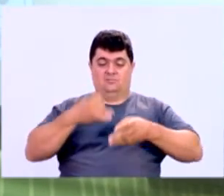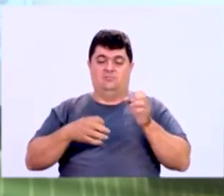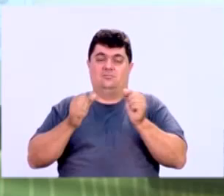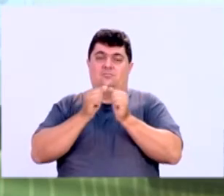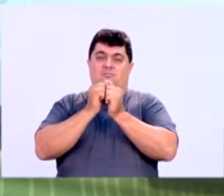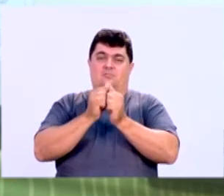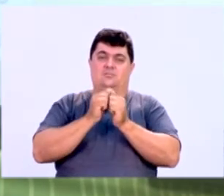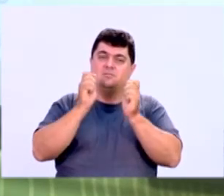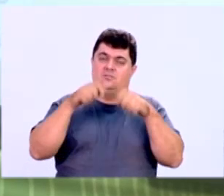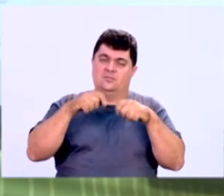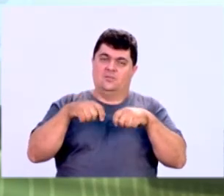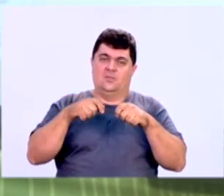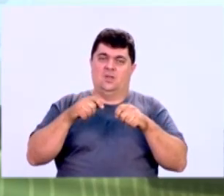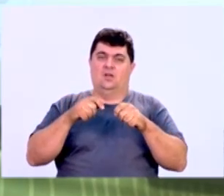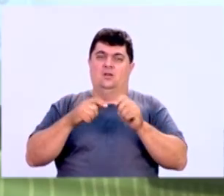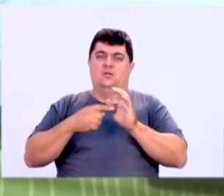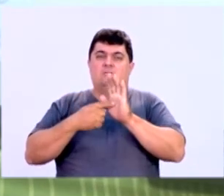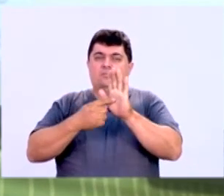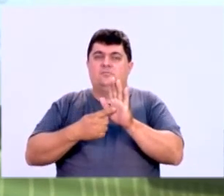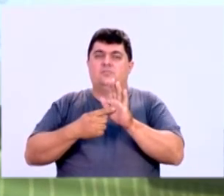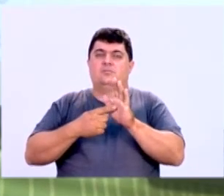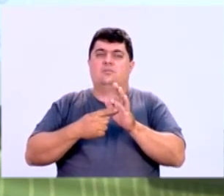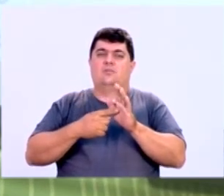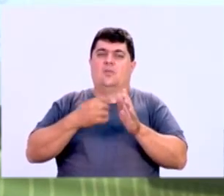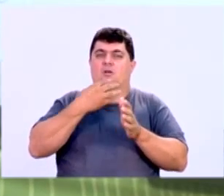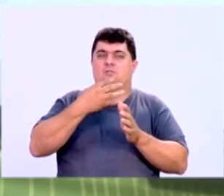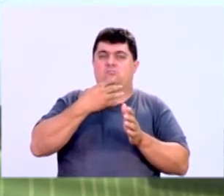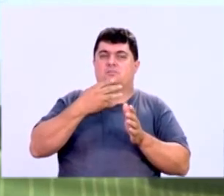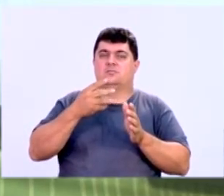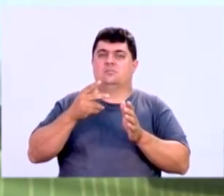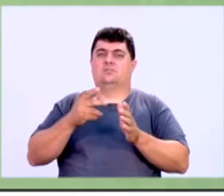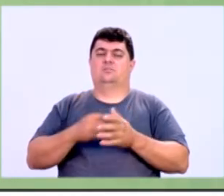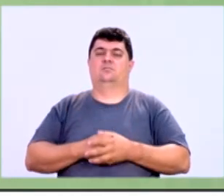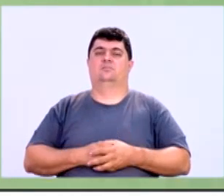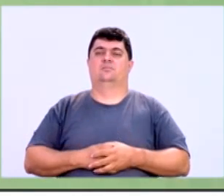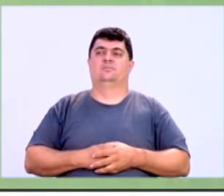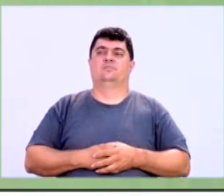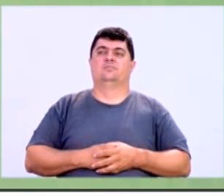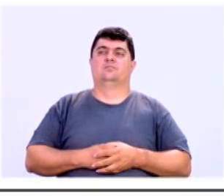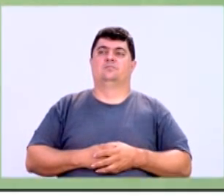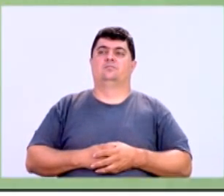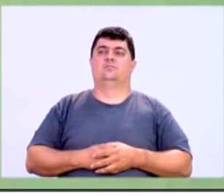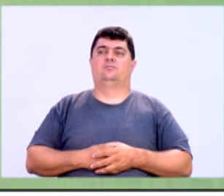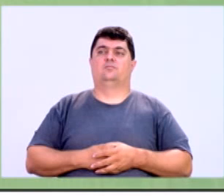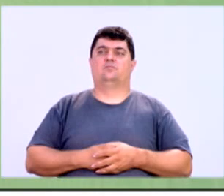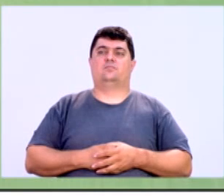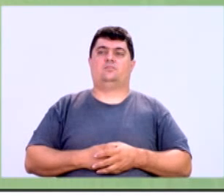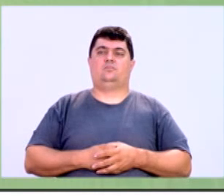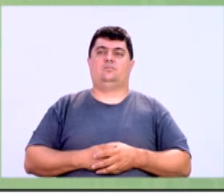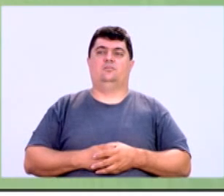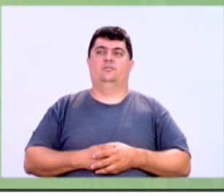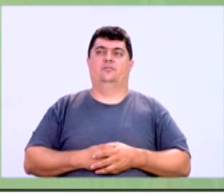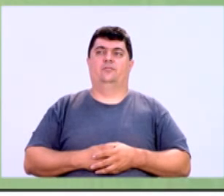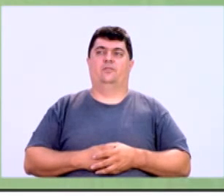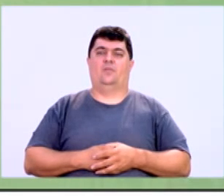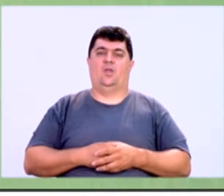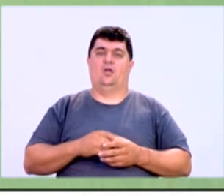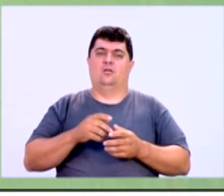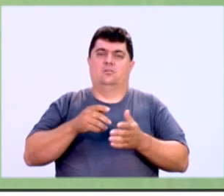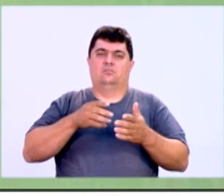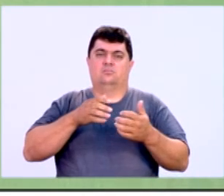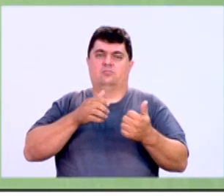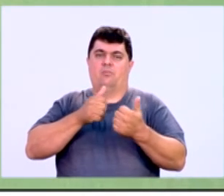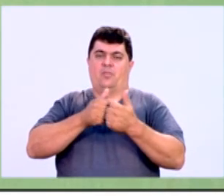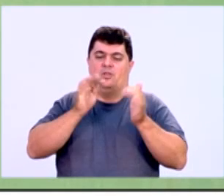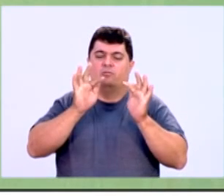você começa a valorizar também o seu conhecimento prévio, tá? Então, para a gente finalizar a